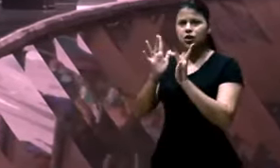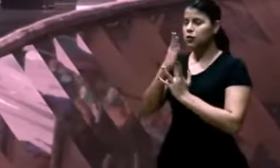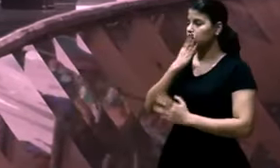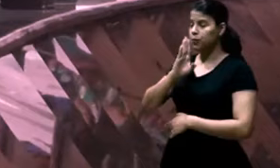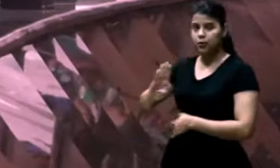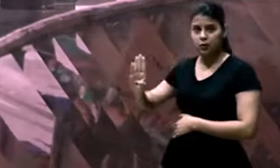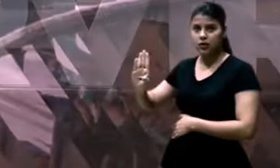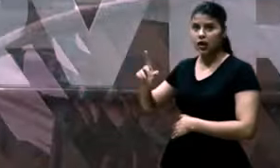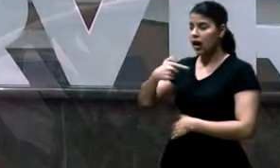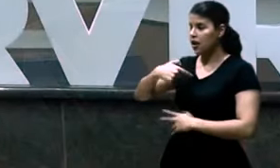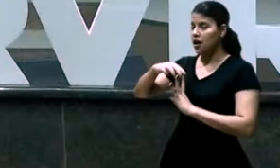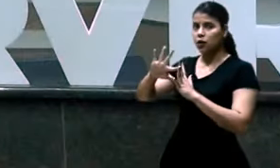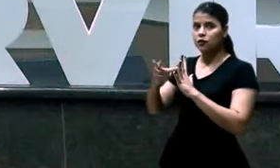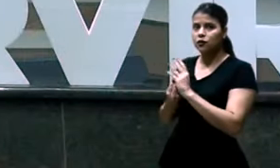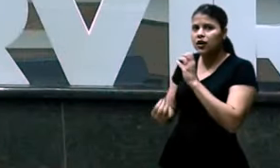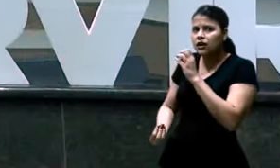você vai pegar, mas eu vou dizer mesmo assim.